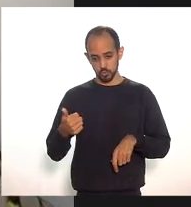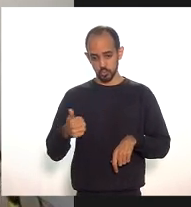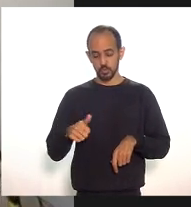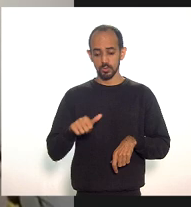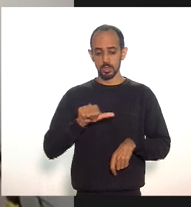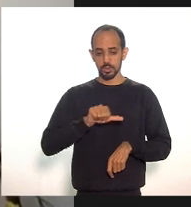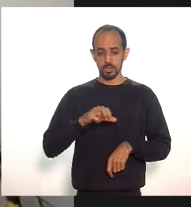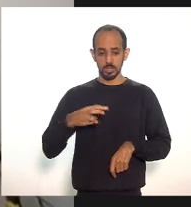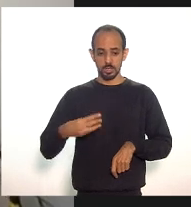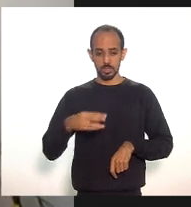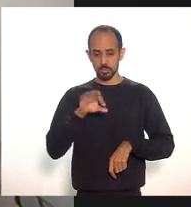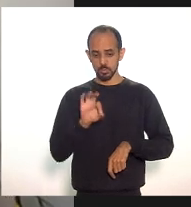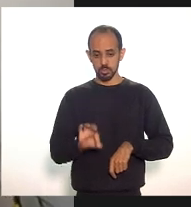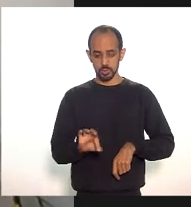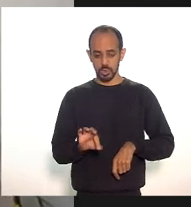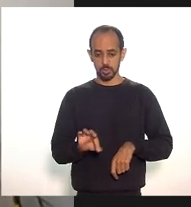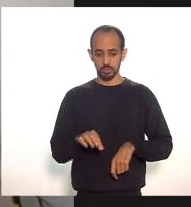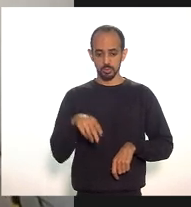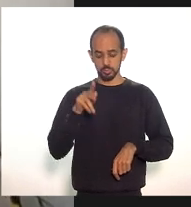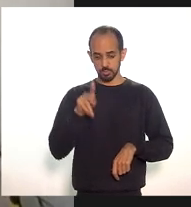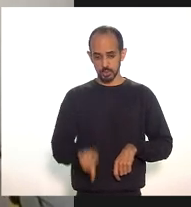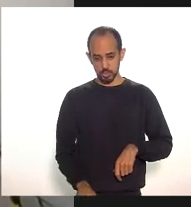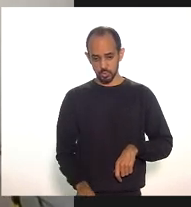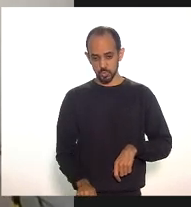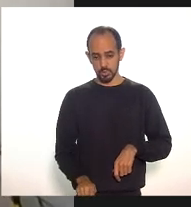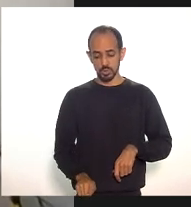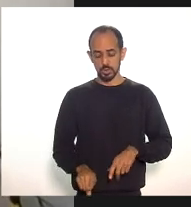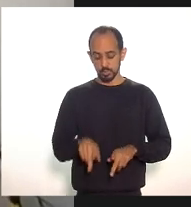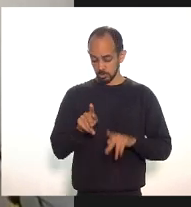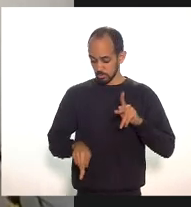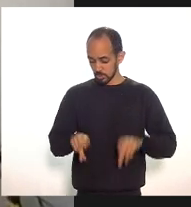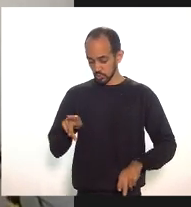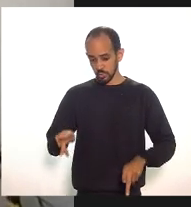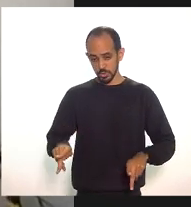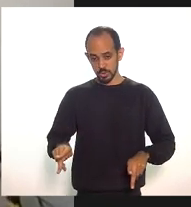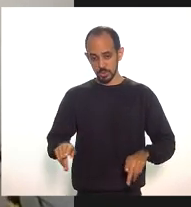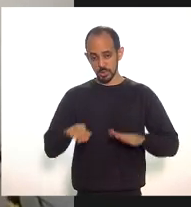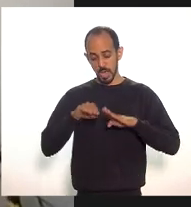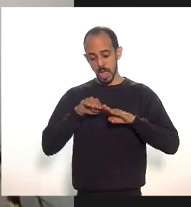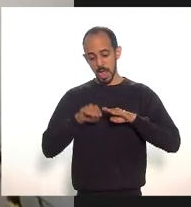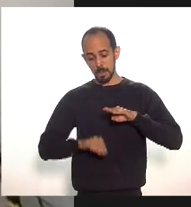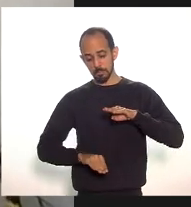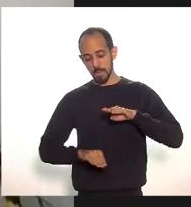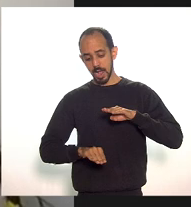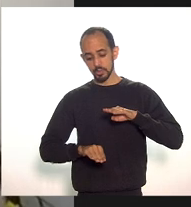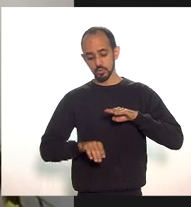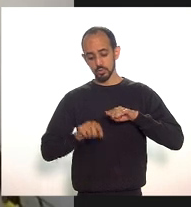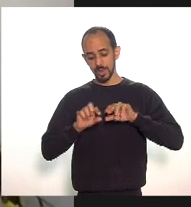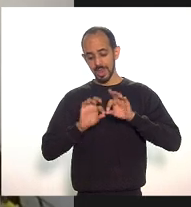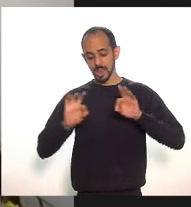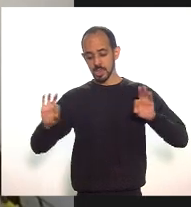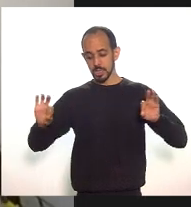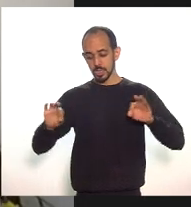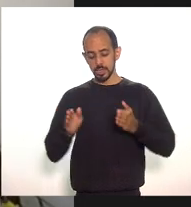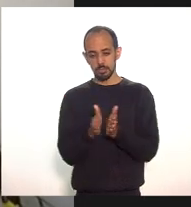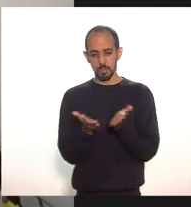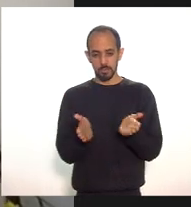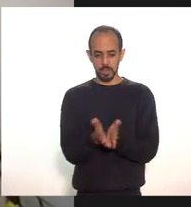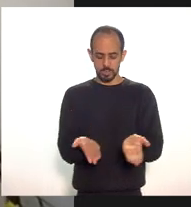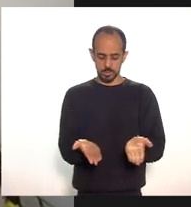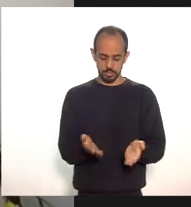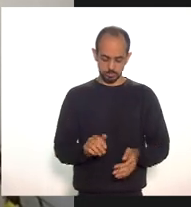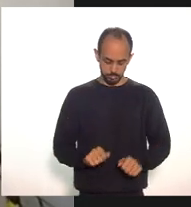cento de pessoas abaixo da linha da pobreza Então a gente tem uma